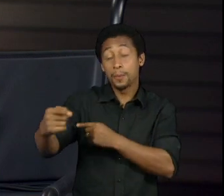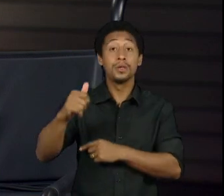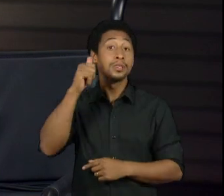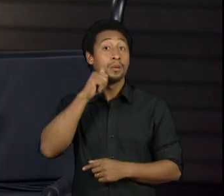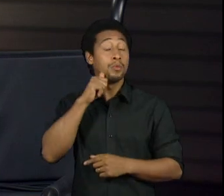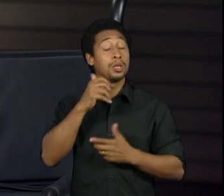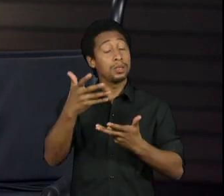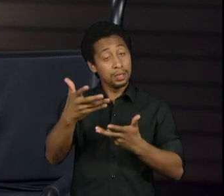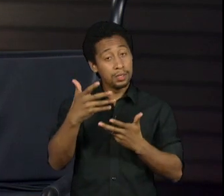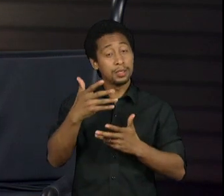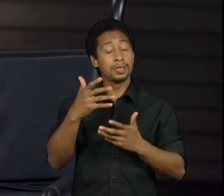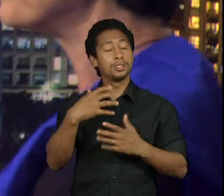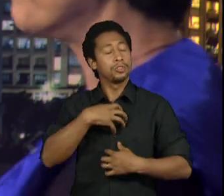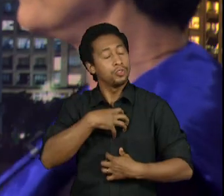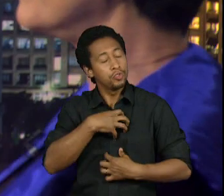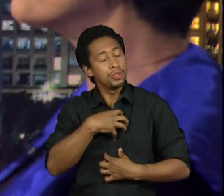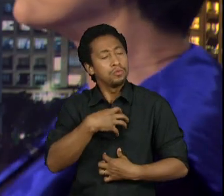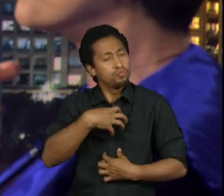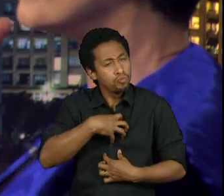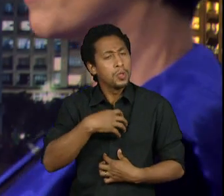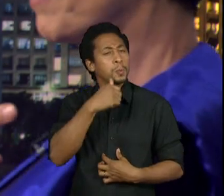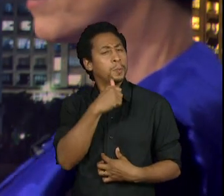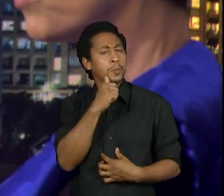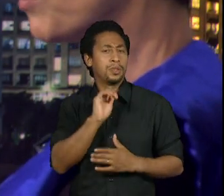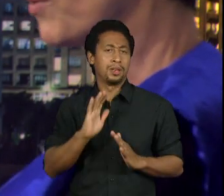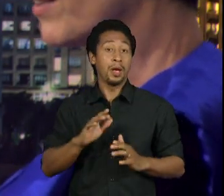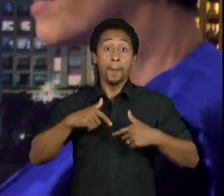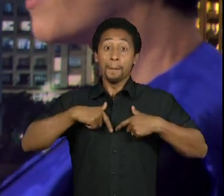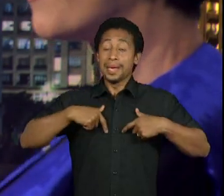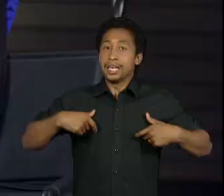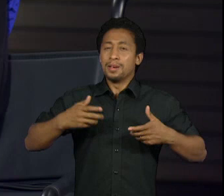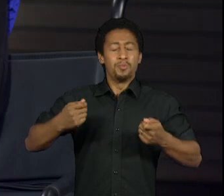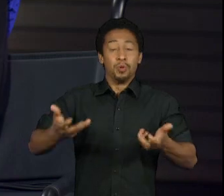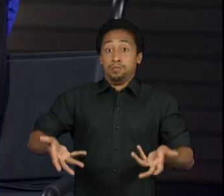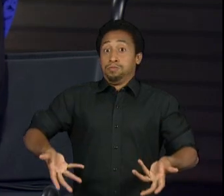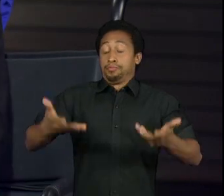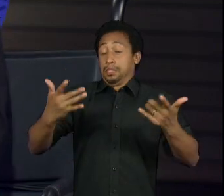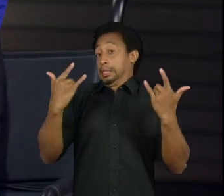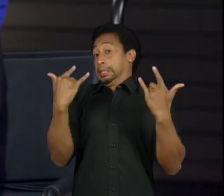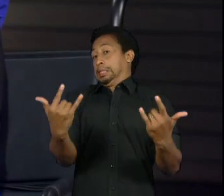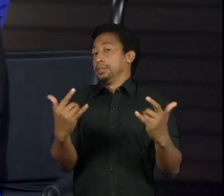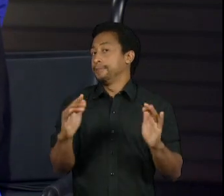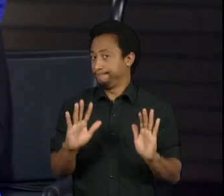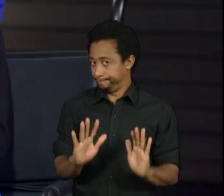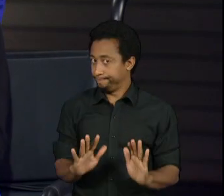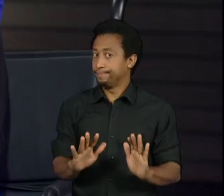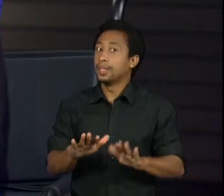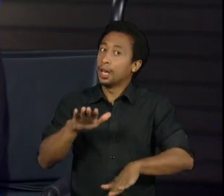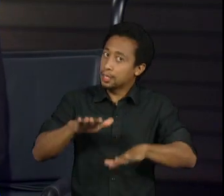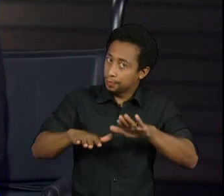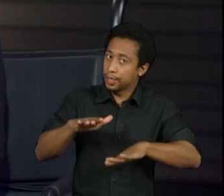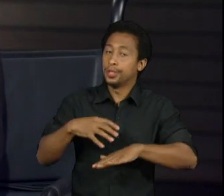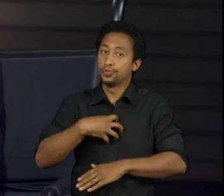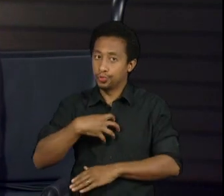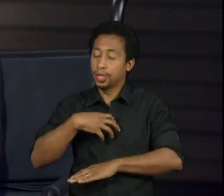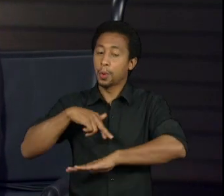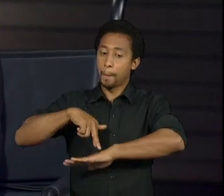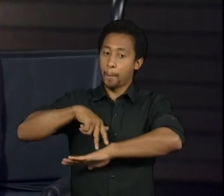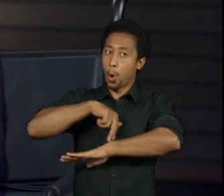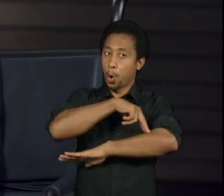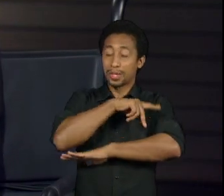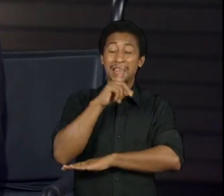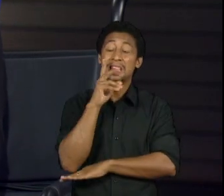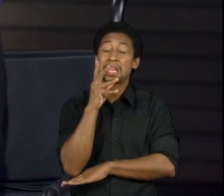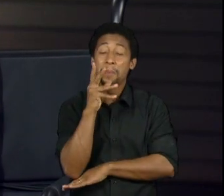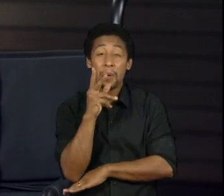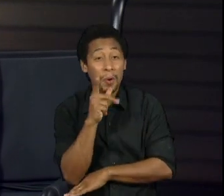pouco ousado demais. Então, você vê, nem todo lançamento de moda é também absorvido com rapidez. E o